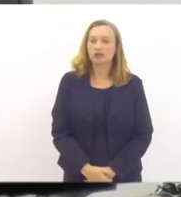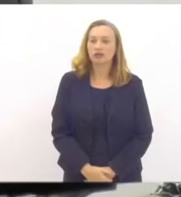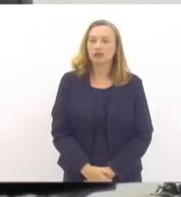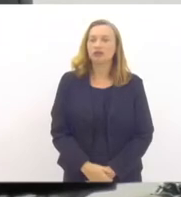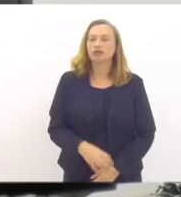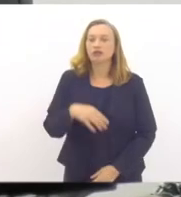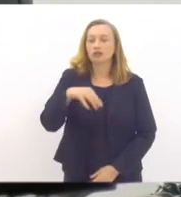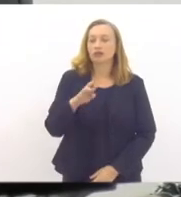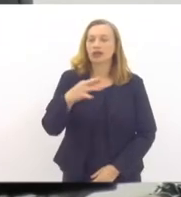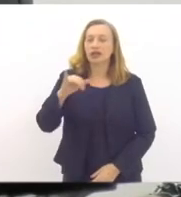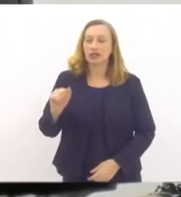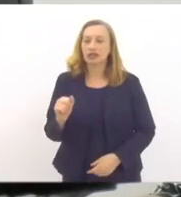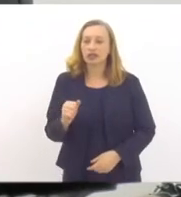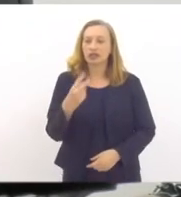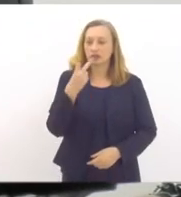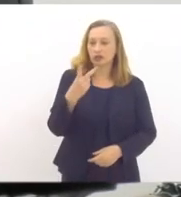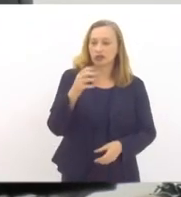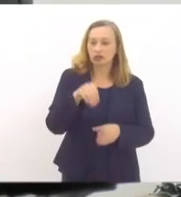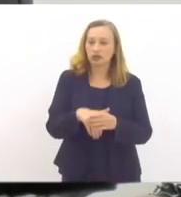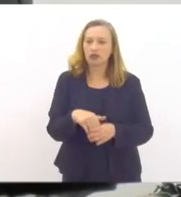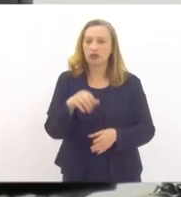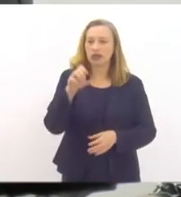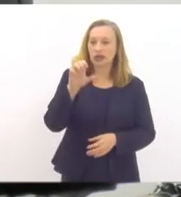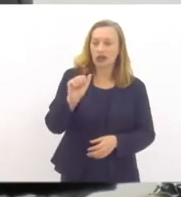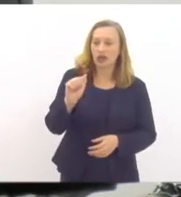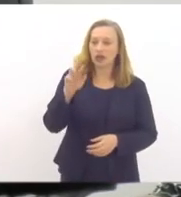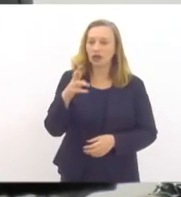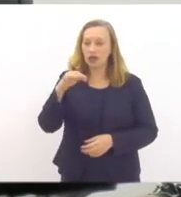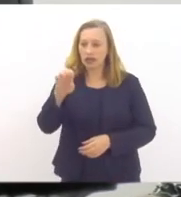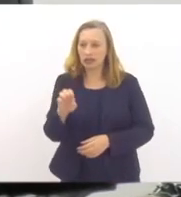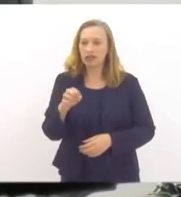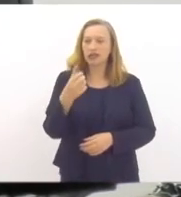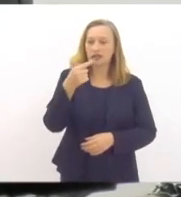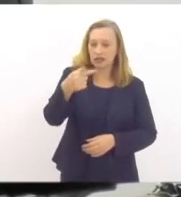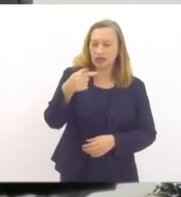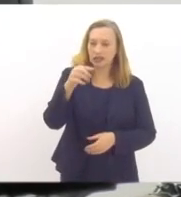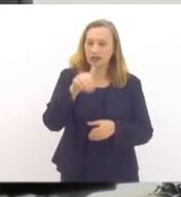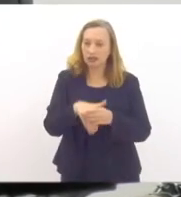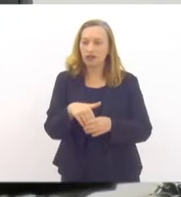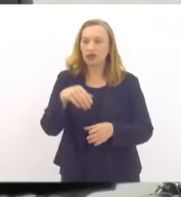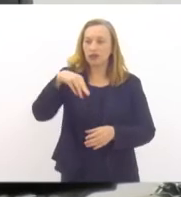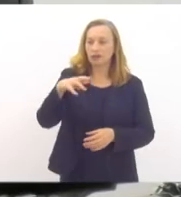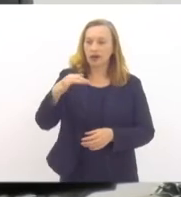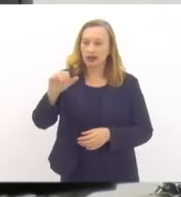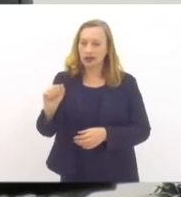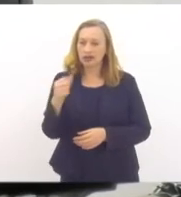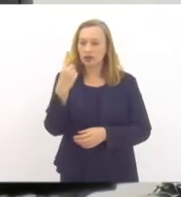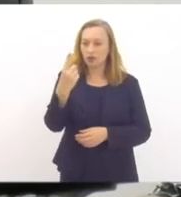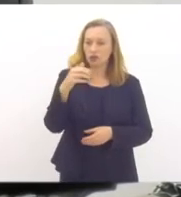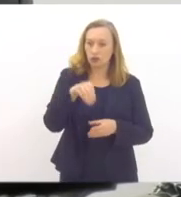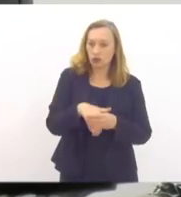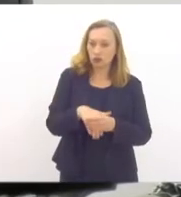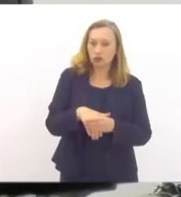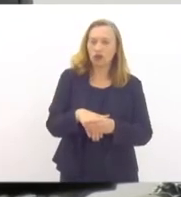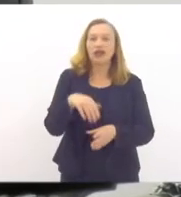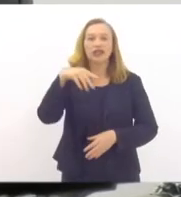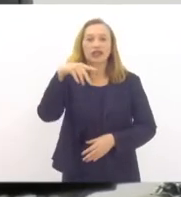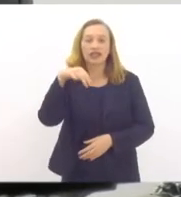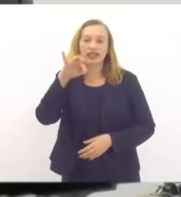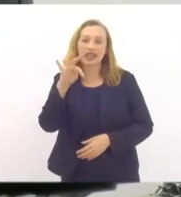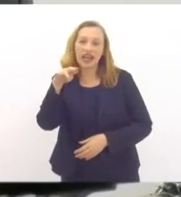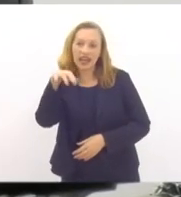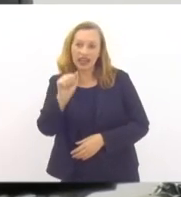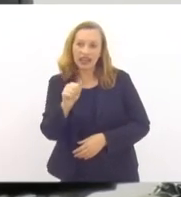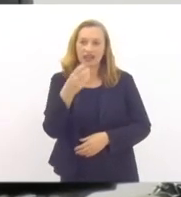Mariana Andrade, 2 votos. Caroline Faria, 7 votos. Márcia Gatto, 1 voto. Natália